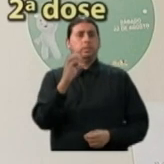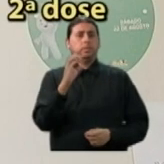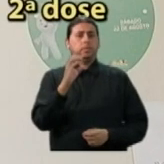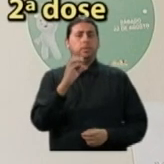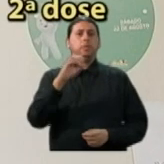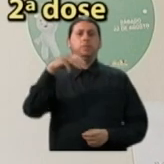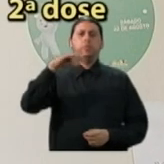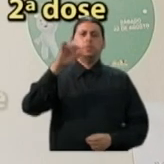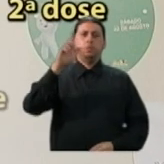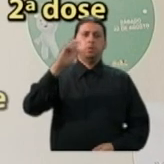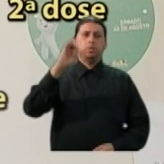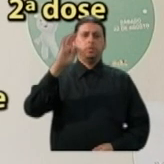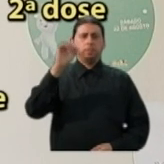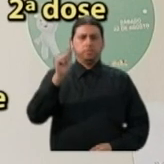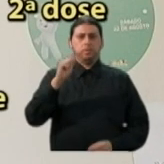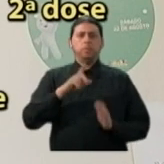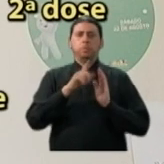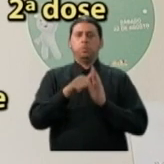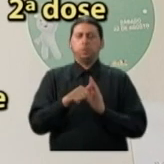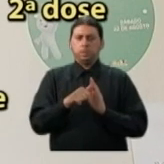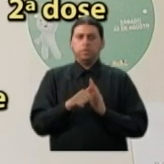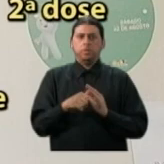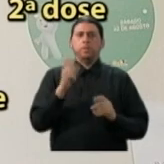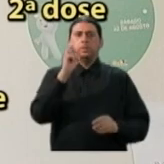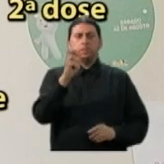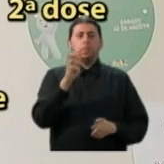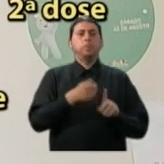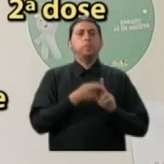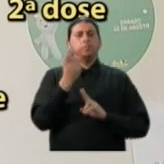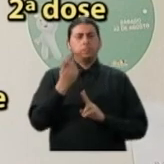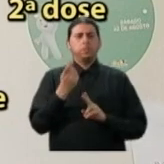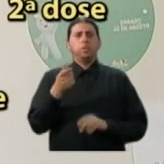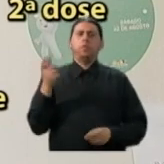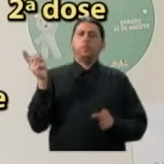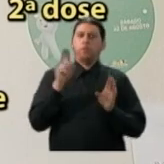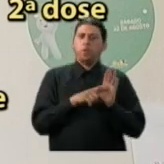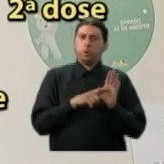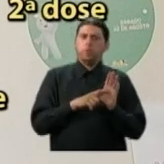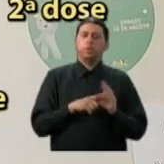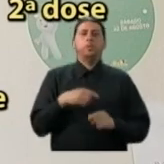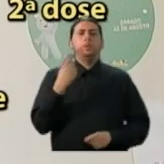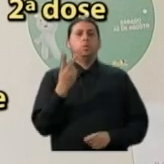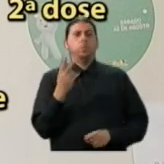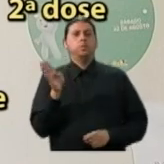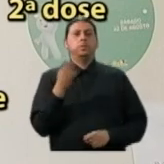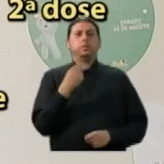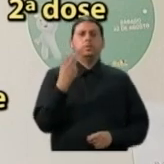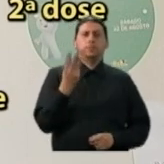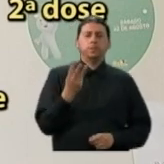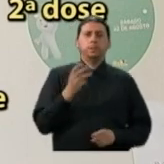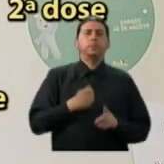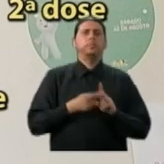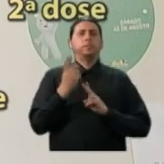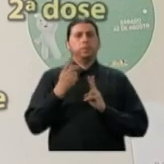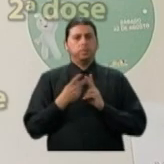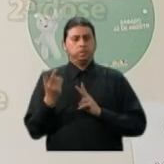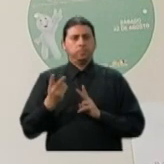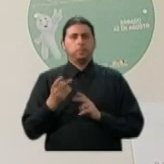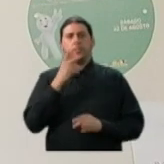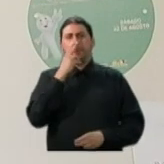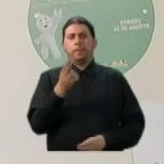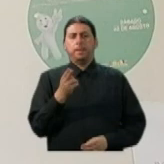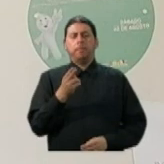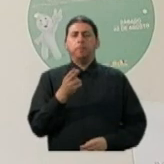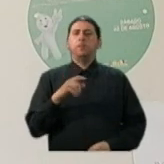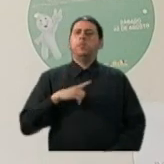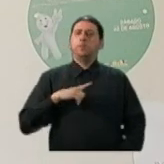Aos 4 e 5 meses, se repetem as vacinas recebidas aos 2 e 3 meses, respectivamente. Com